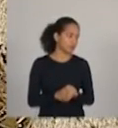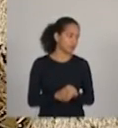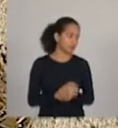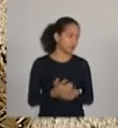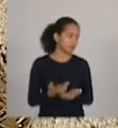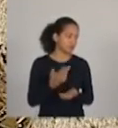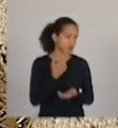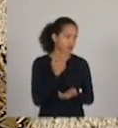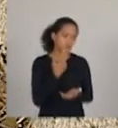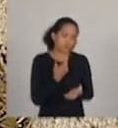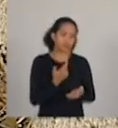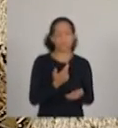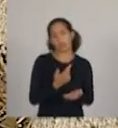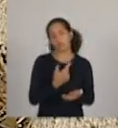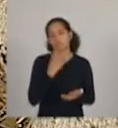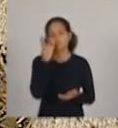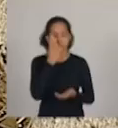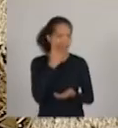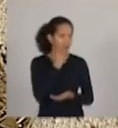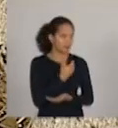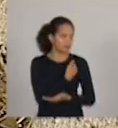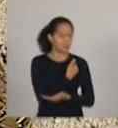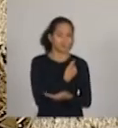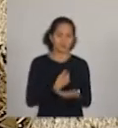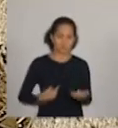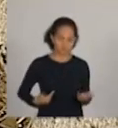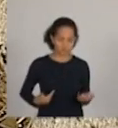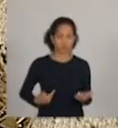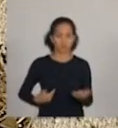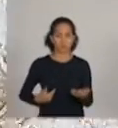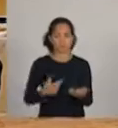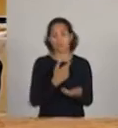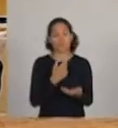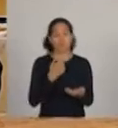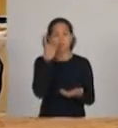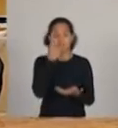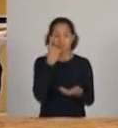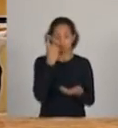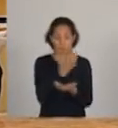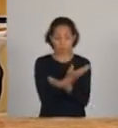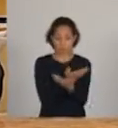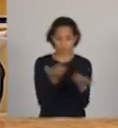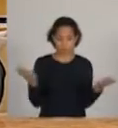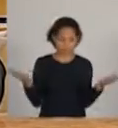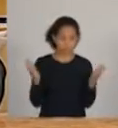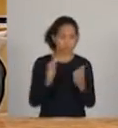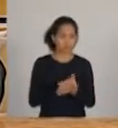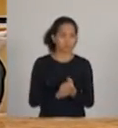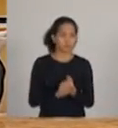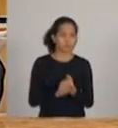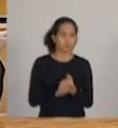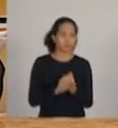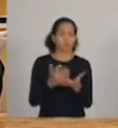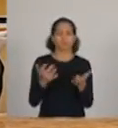Senhoras e senhores, senhores deputados, senhora deputada Janete de Sá, ilustres autoridades, telespectadores da